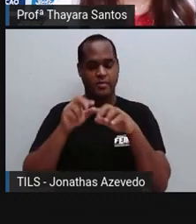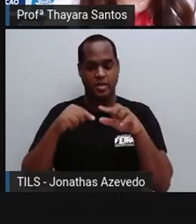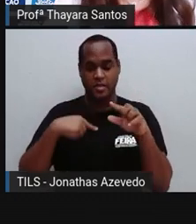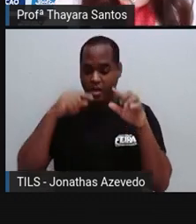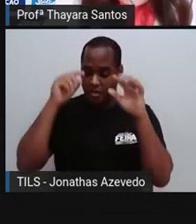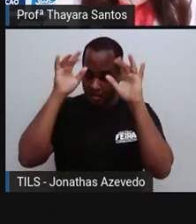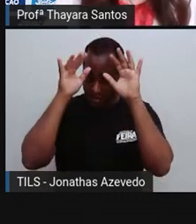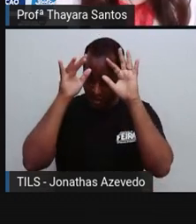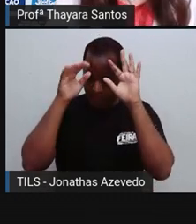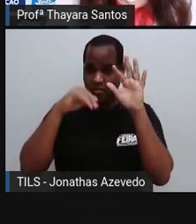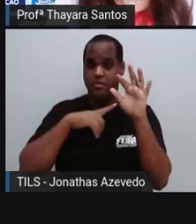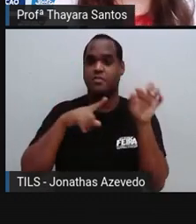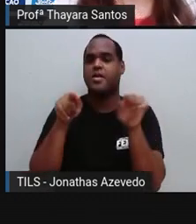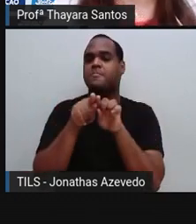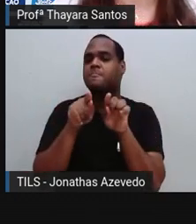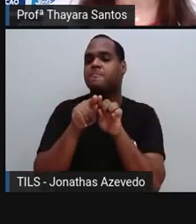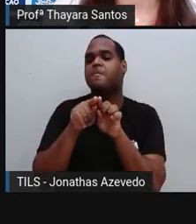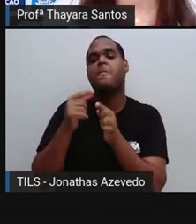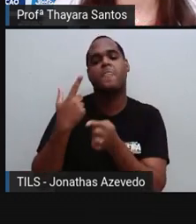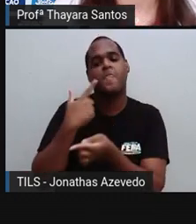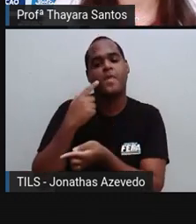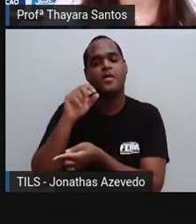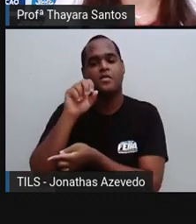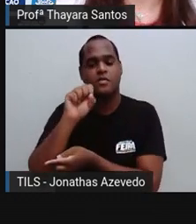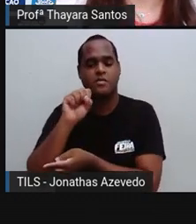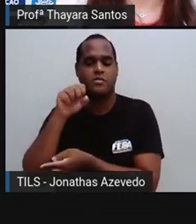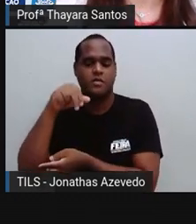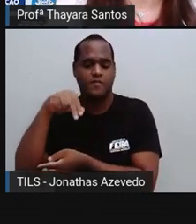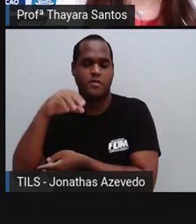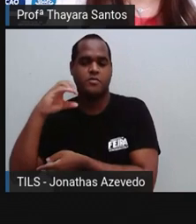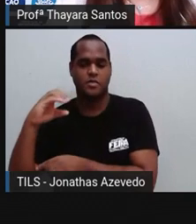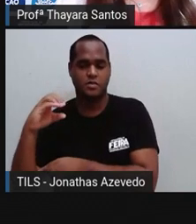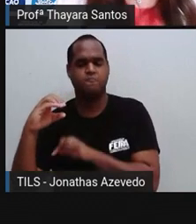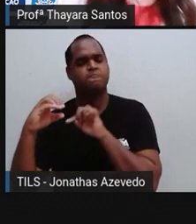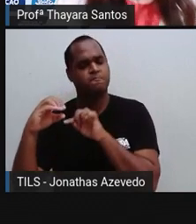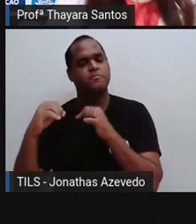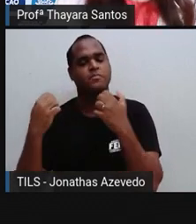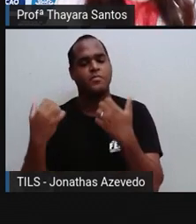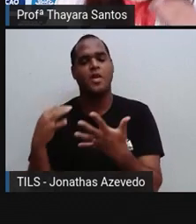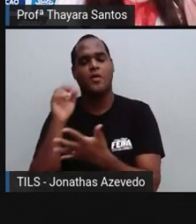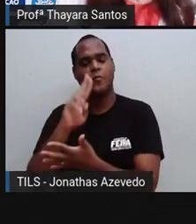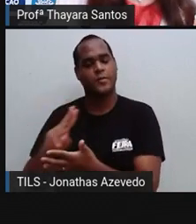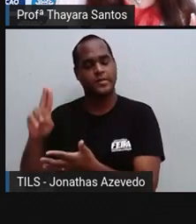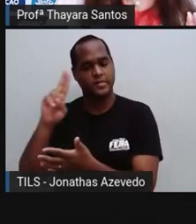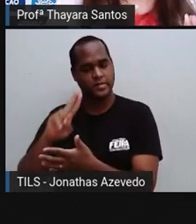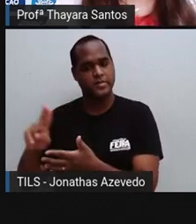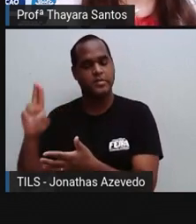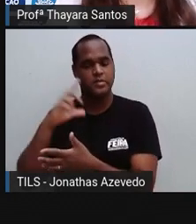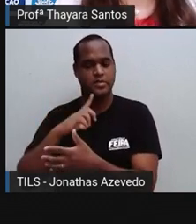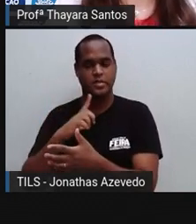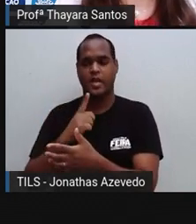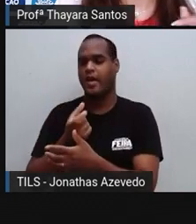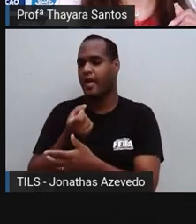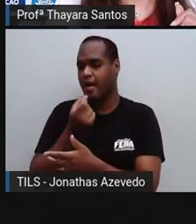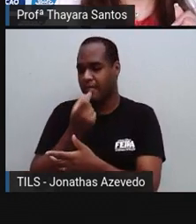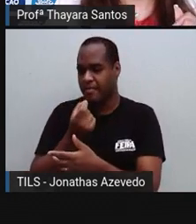cérebro, sobre o nosso sistema nervoso central. E elas podem ser utilizadas com acompanhamento